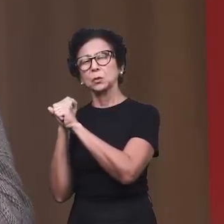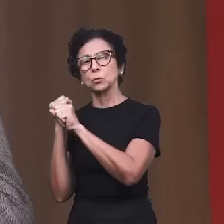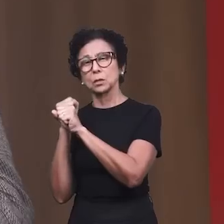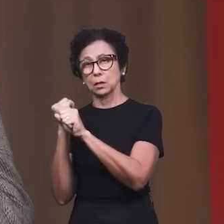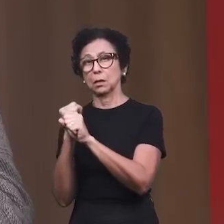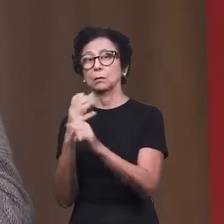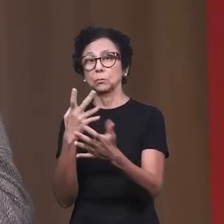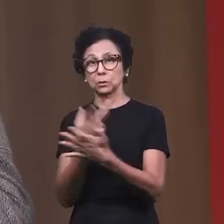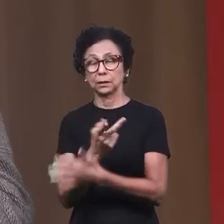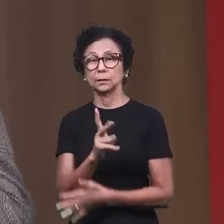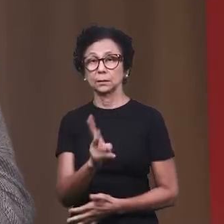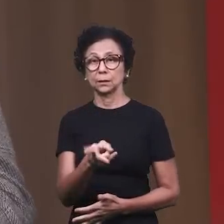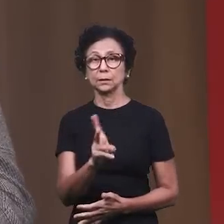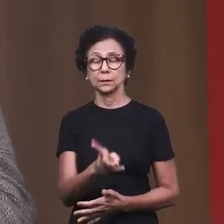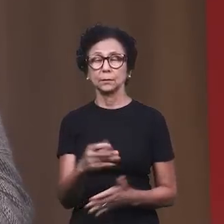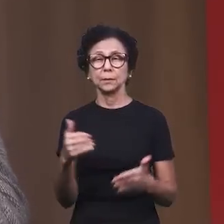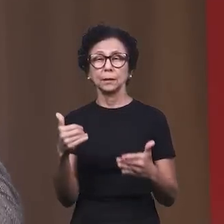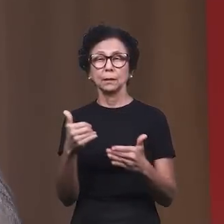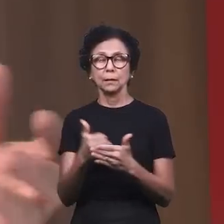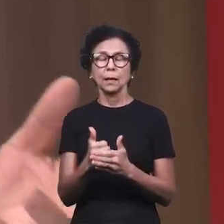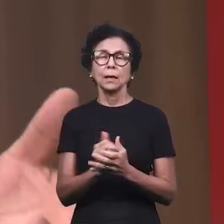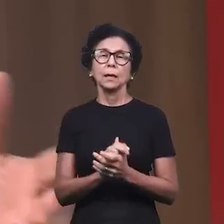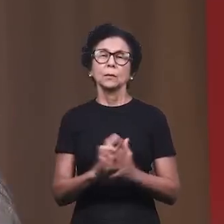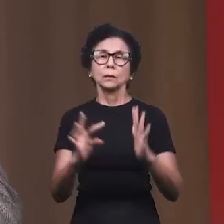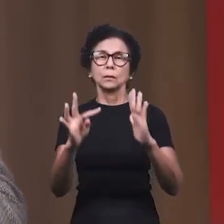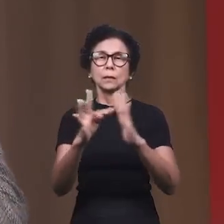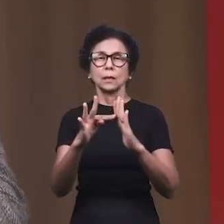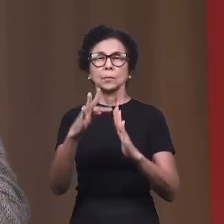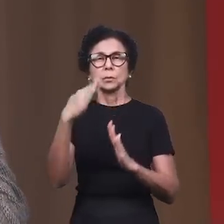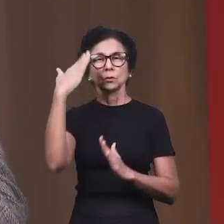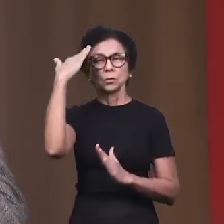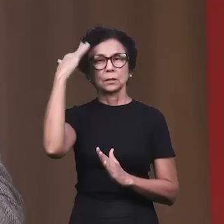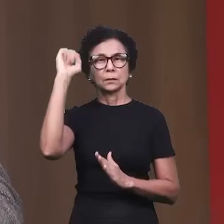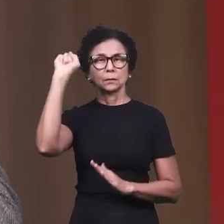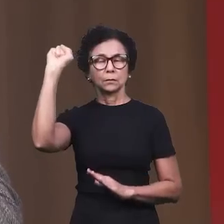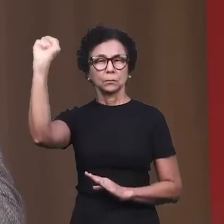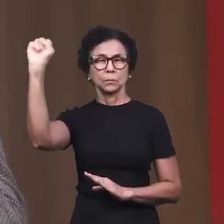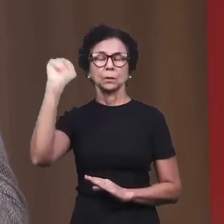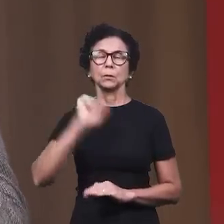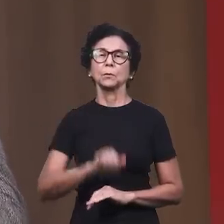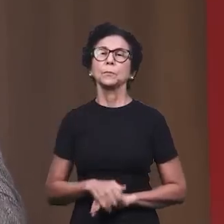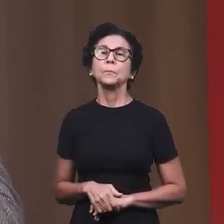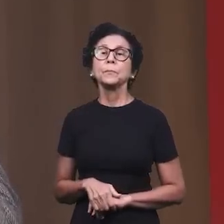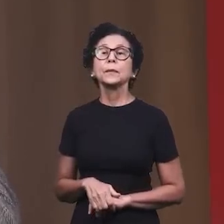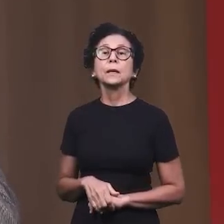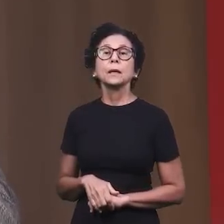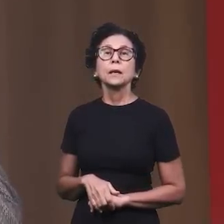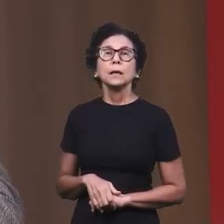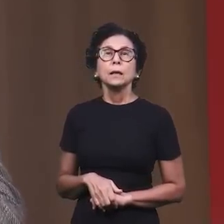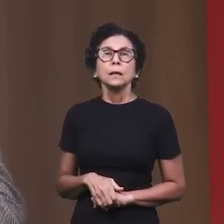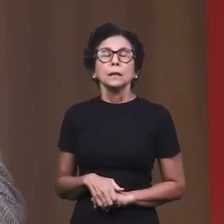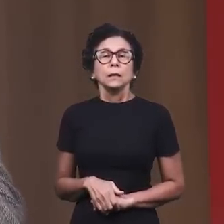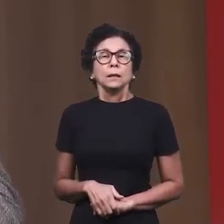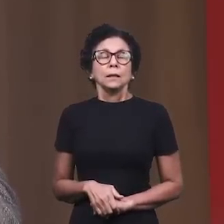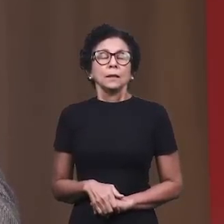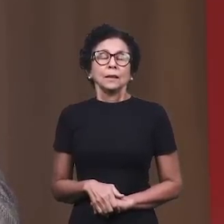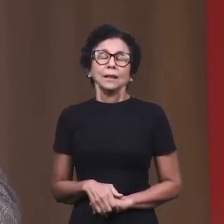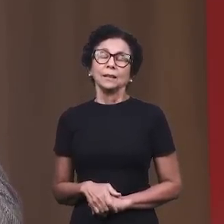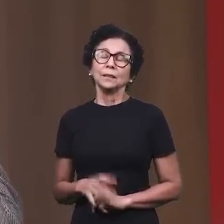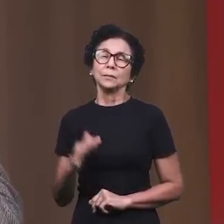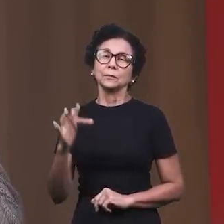né? Até que um dia vem ao mundo o sumo sacerdote dos bens